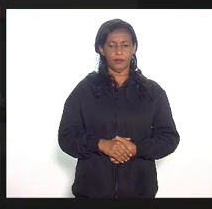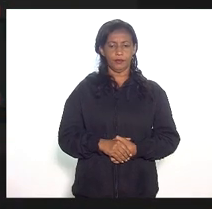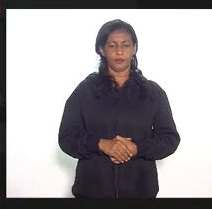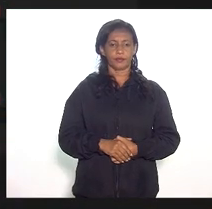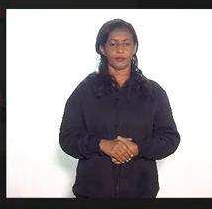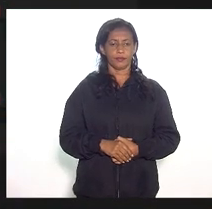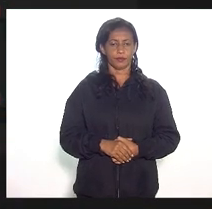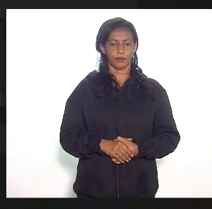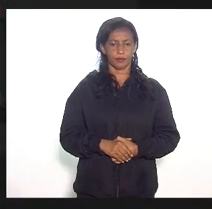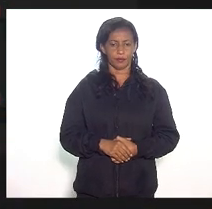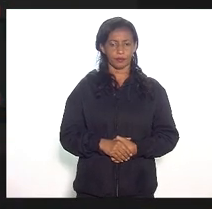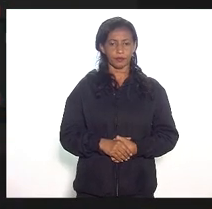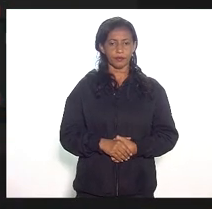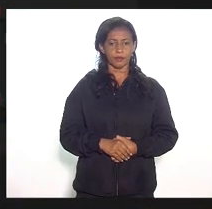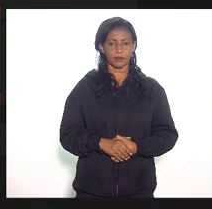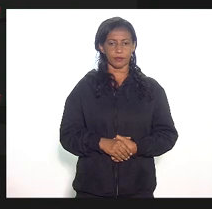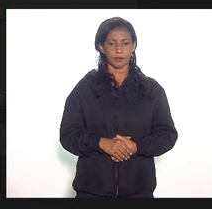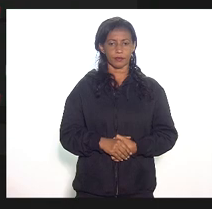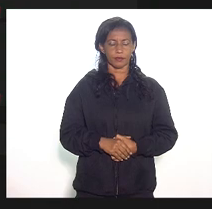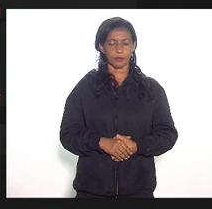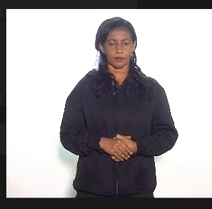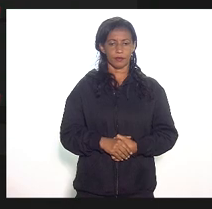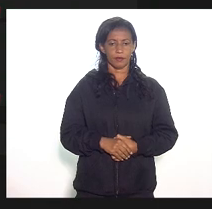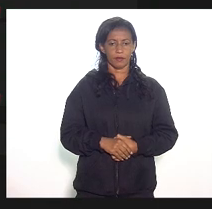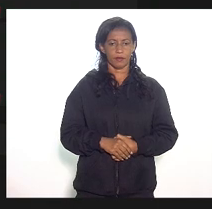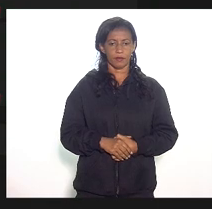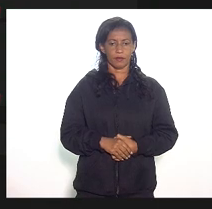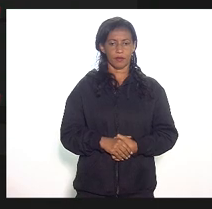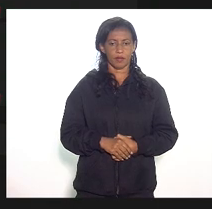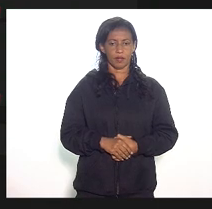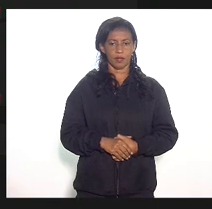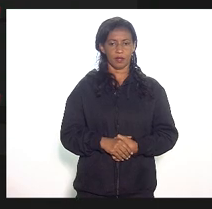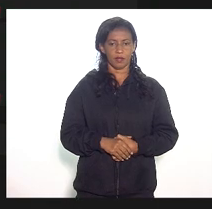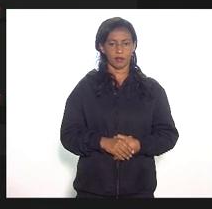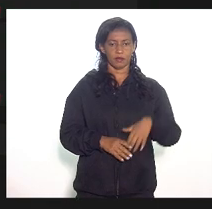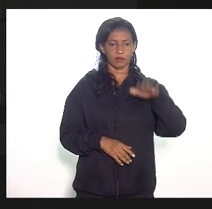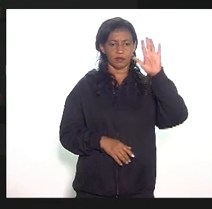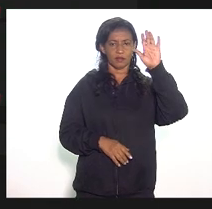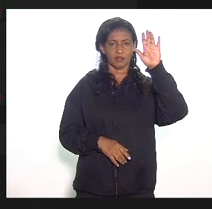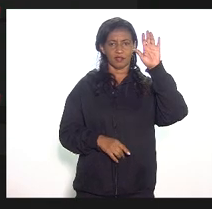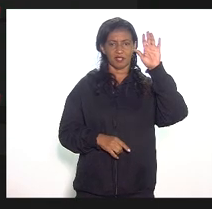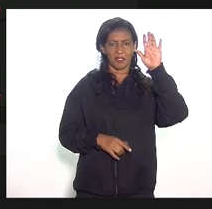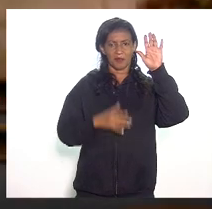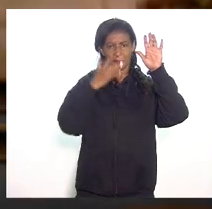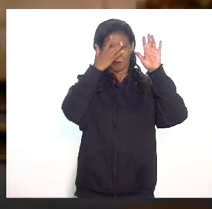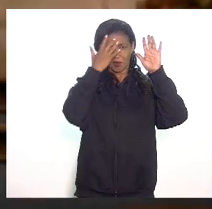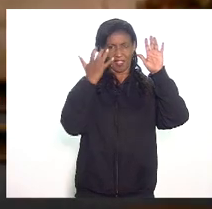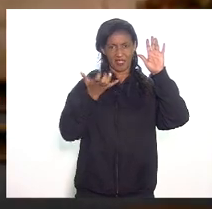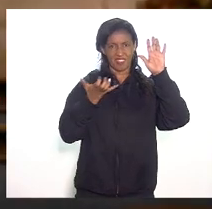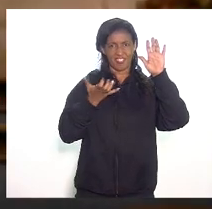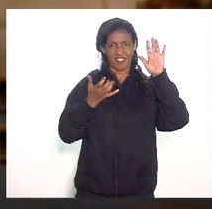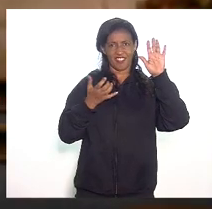Ok. Eu também quero discutir. Ok, presidente. Presidente, voltei a terça. sobre o presidente. Um instante, por favor. No momento da